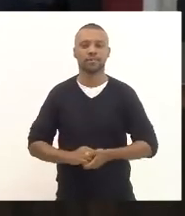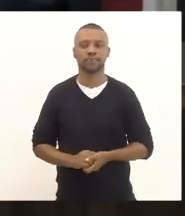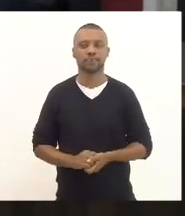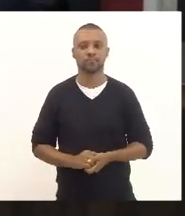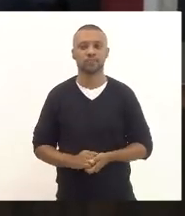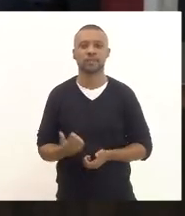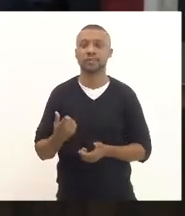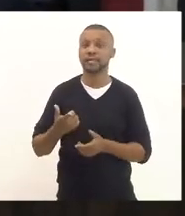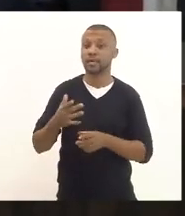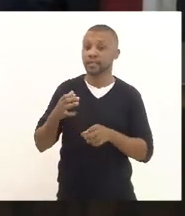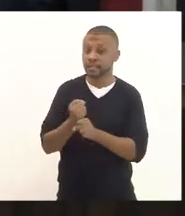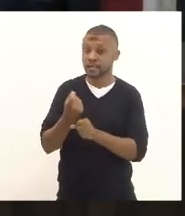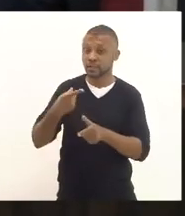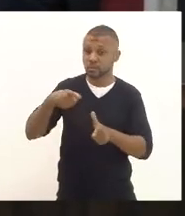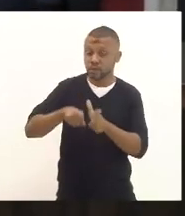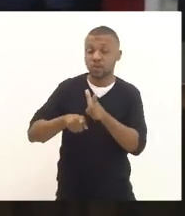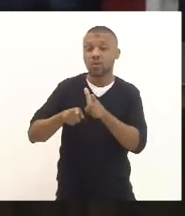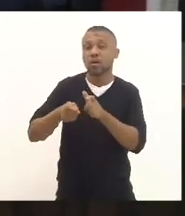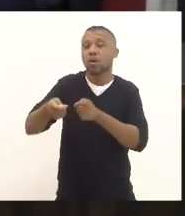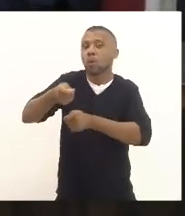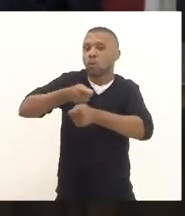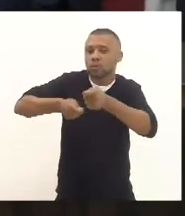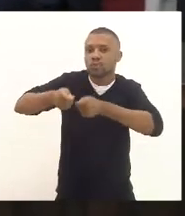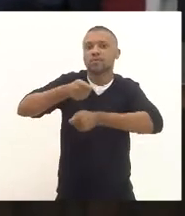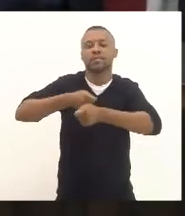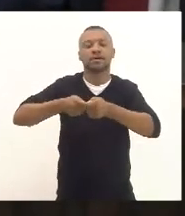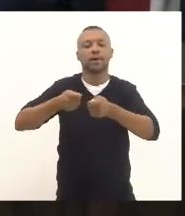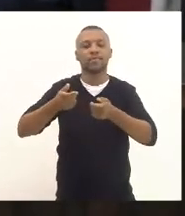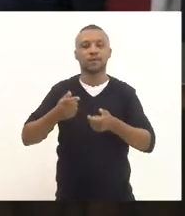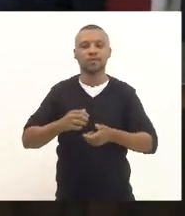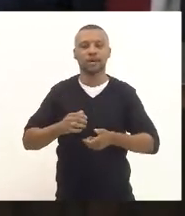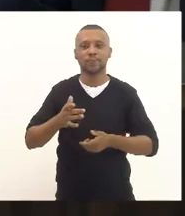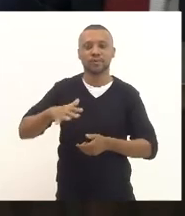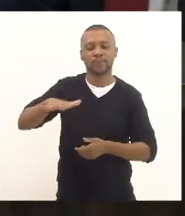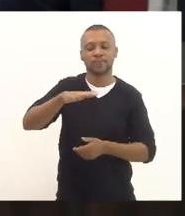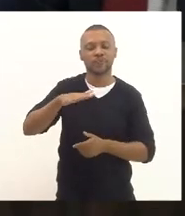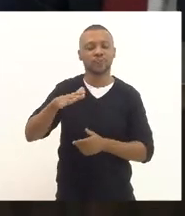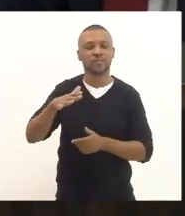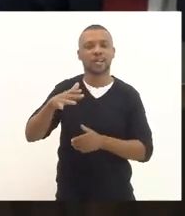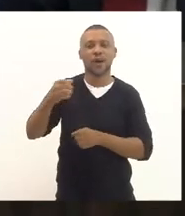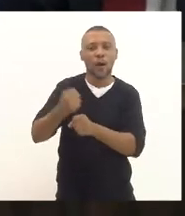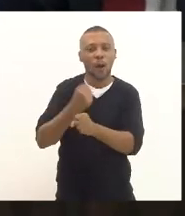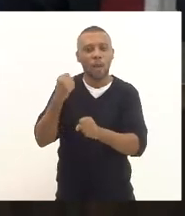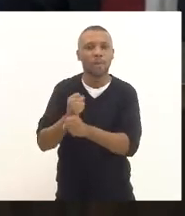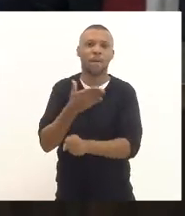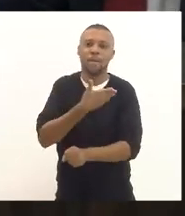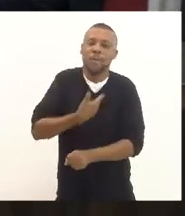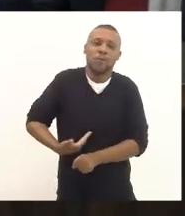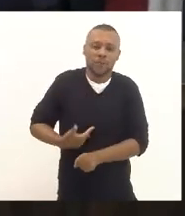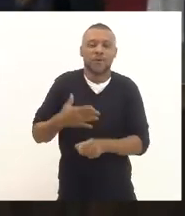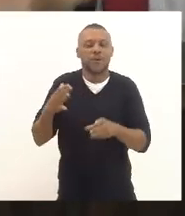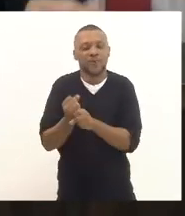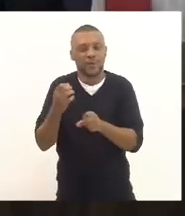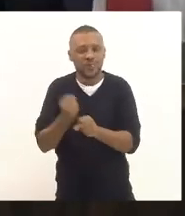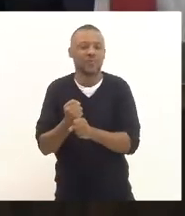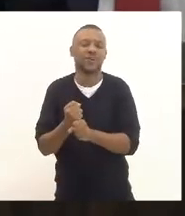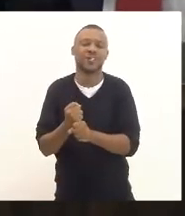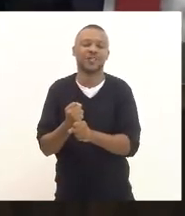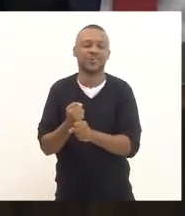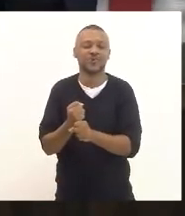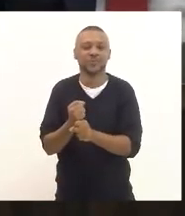é de tributação controle da arrecadação Estadual de fiscalização de tributos estaduais favorável de obra pública favorável de orçamento